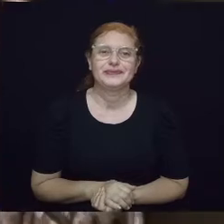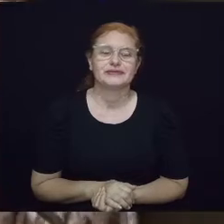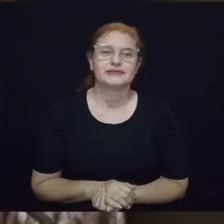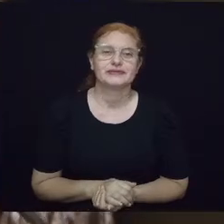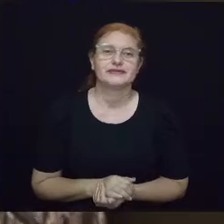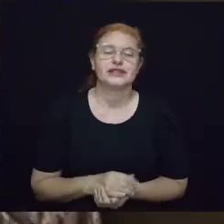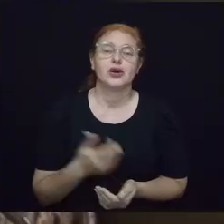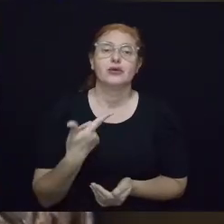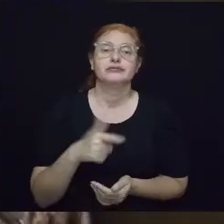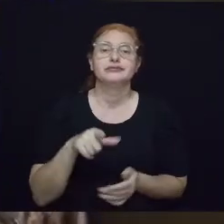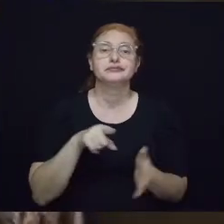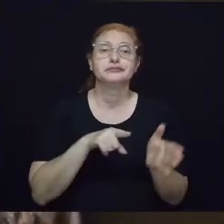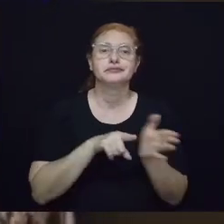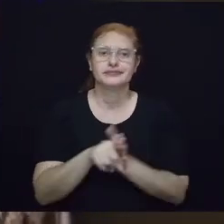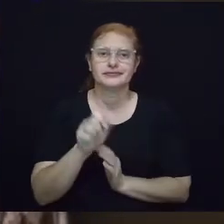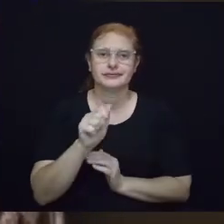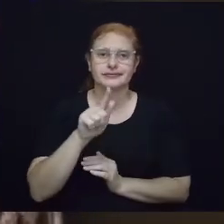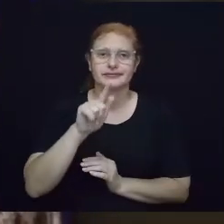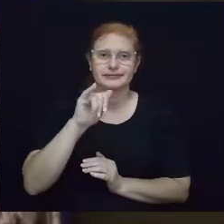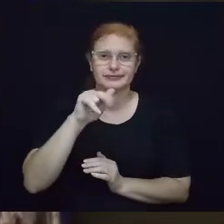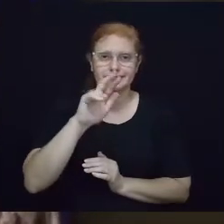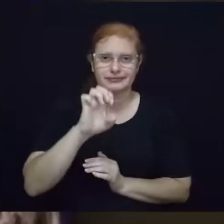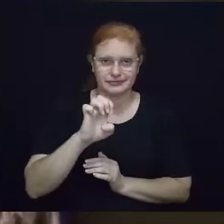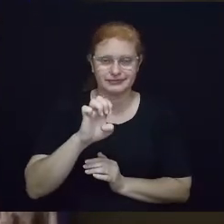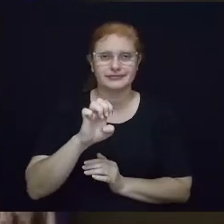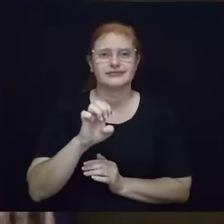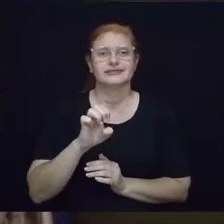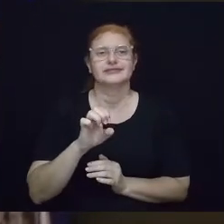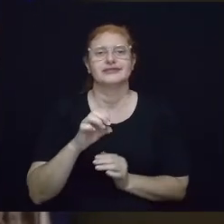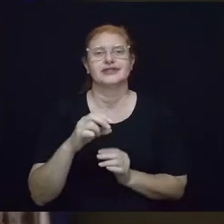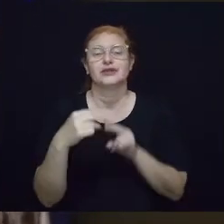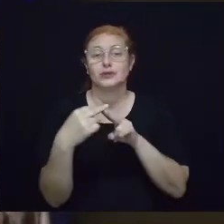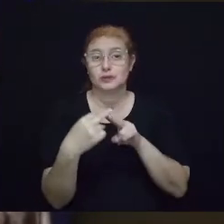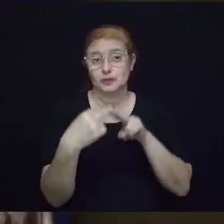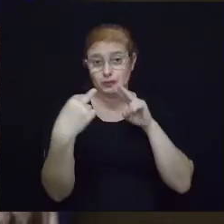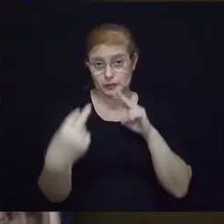Eu trago uma outra pergunta aqui da Aline, que está nos acompanhando no online.